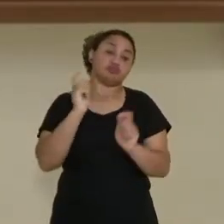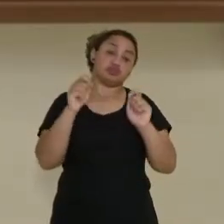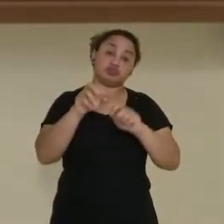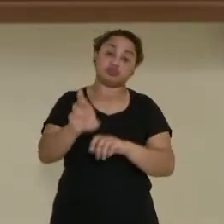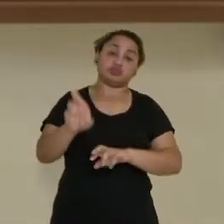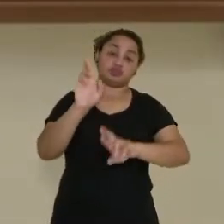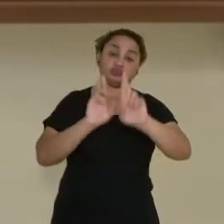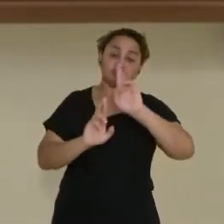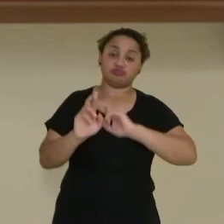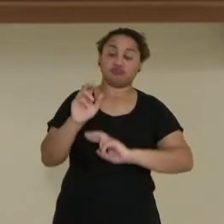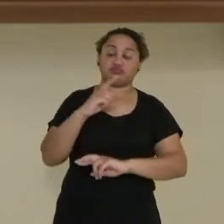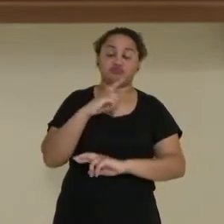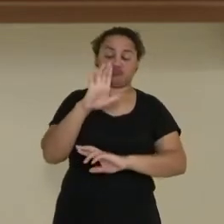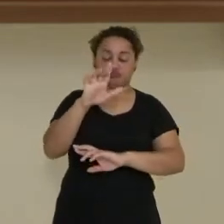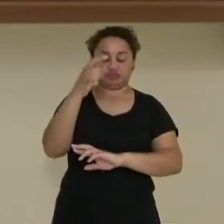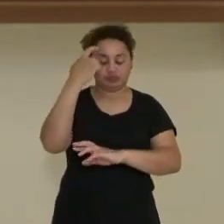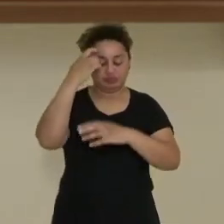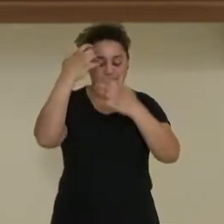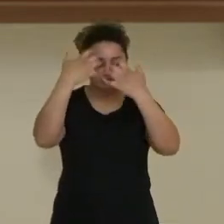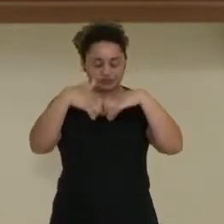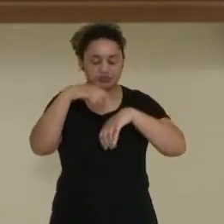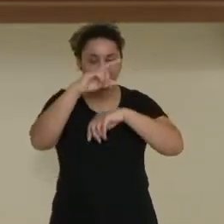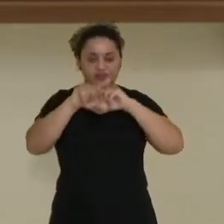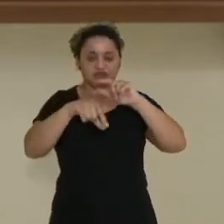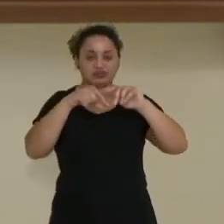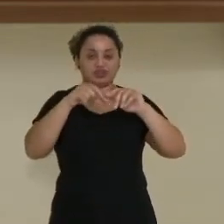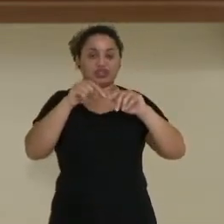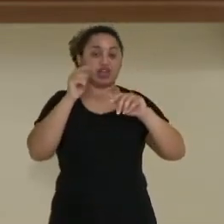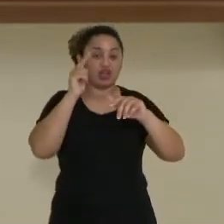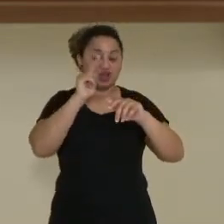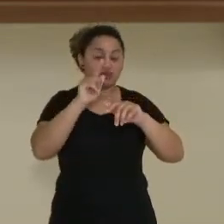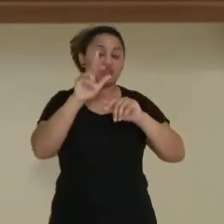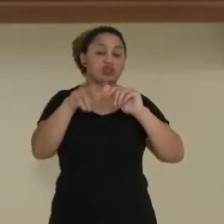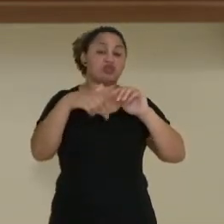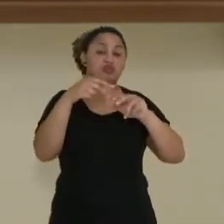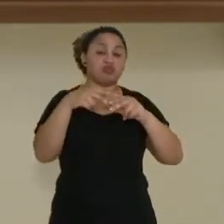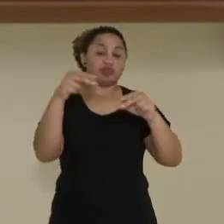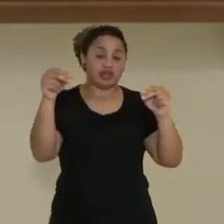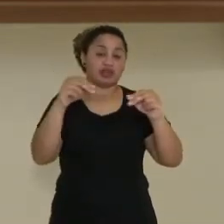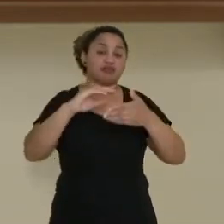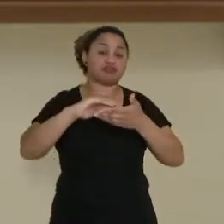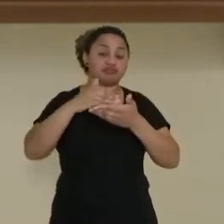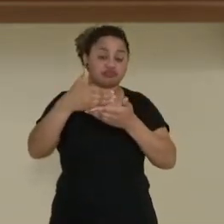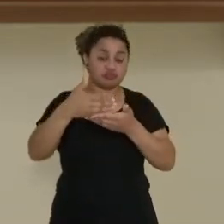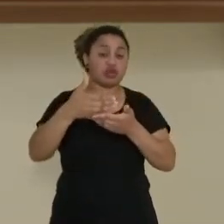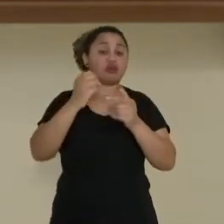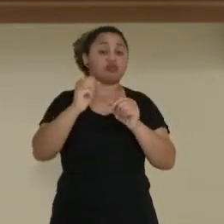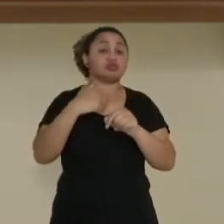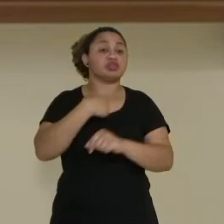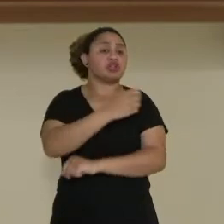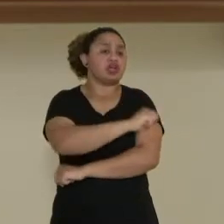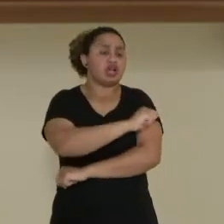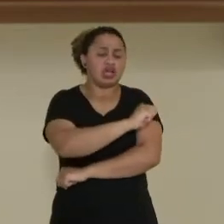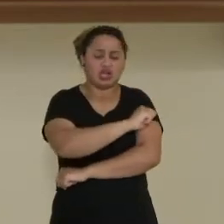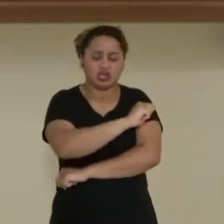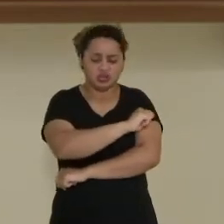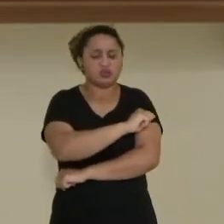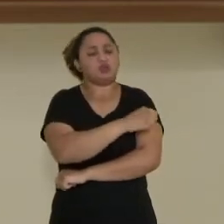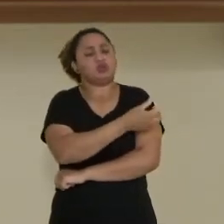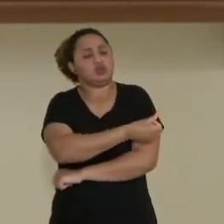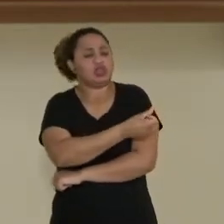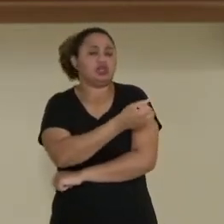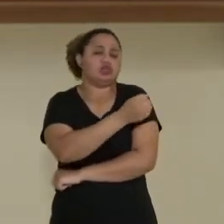resultados. Pense que o ganhador, né, desse notebook poderia ser um aluno de qualquer